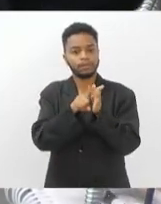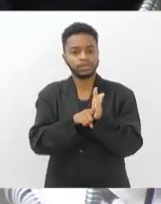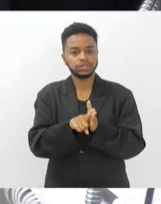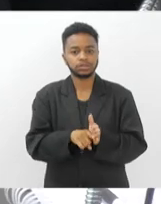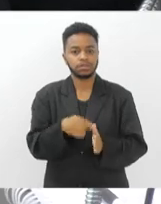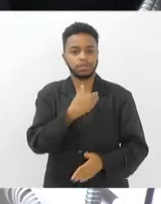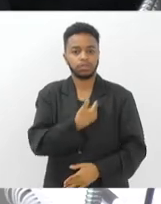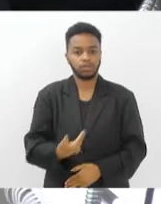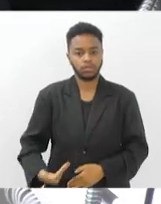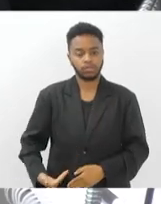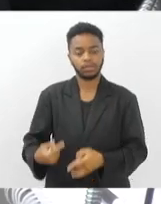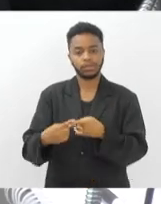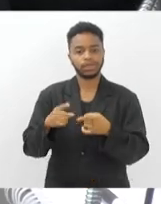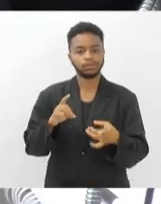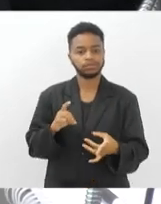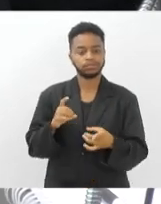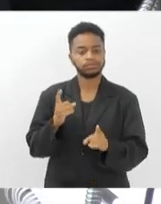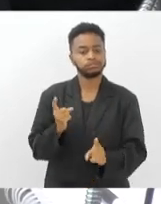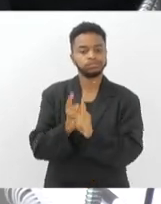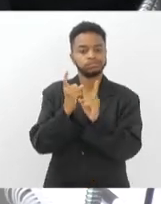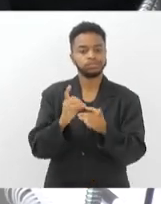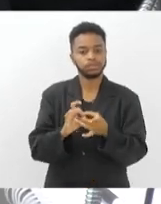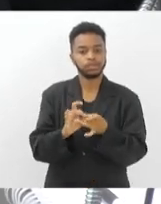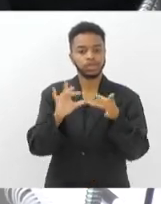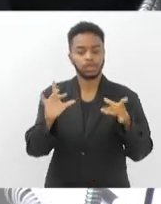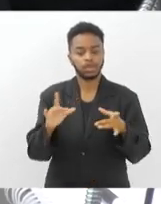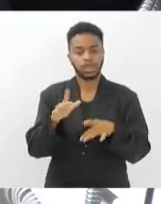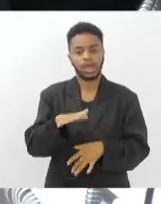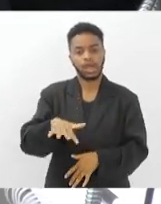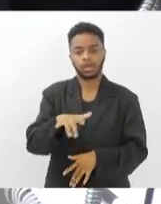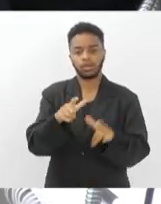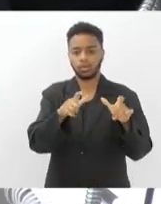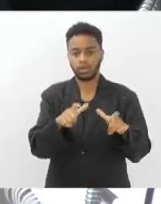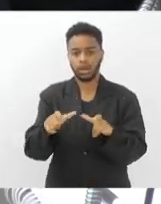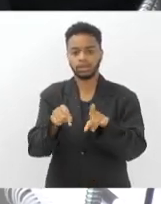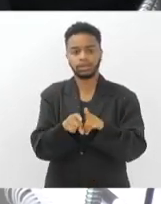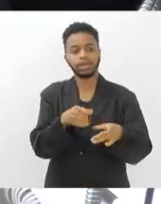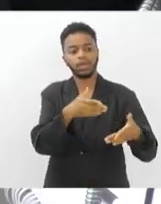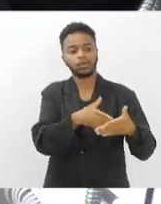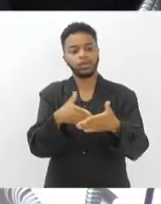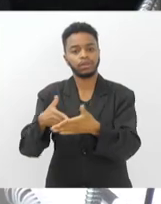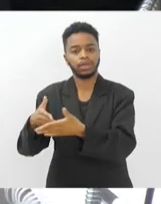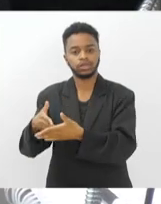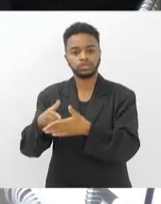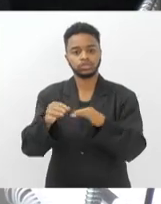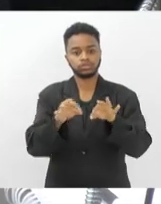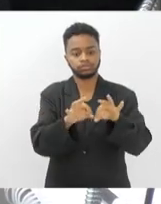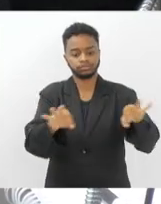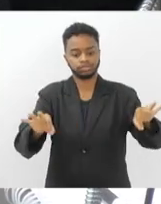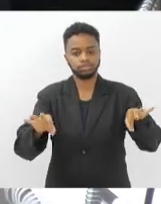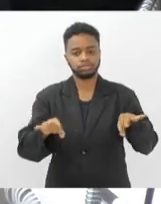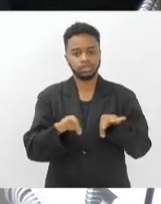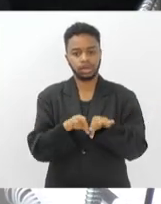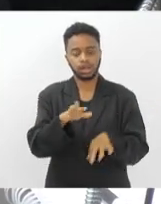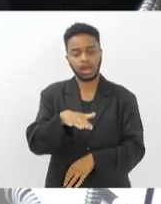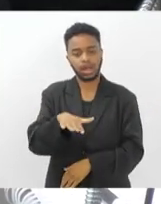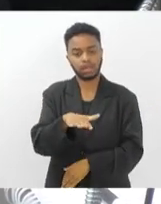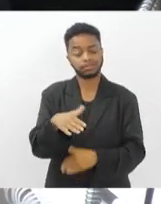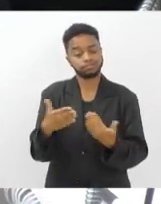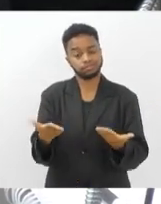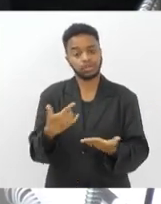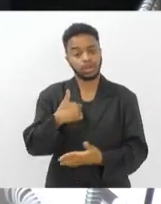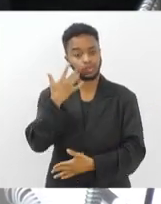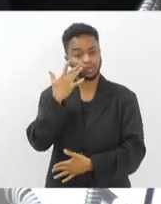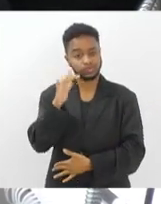pública, que permitam identificar a localização, a dimensão e os limites mais adequados para a unidade. Eu não sei se,